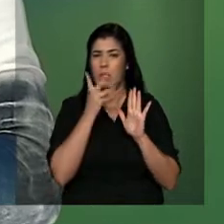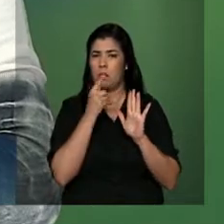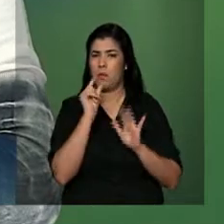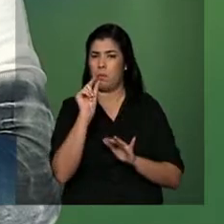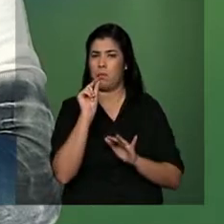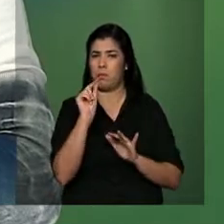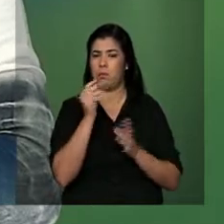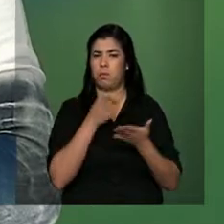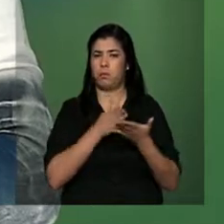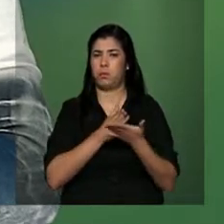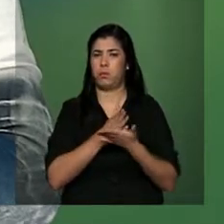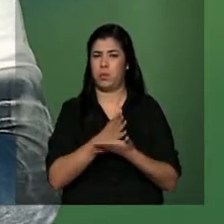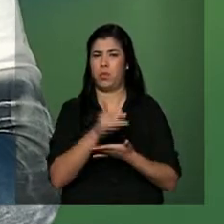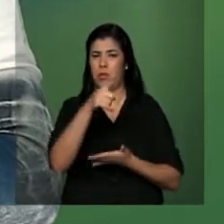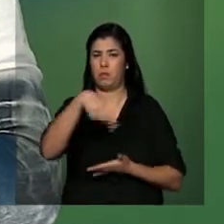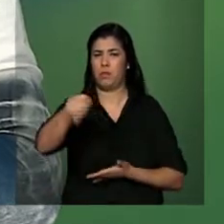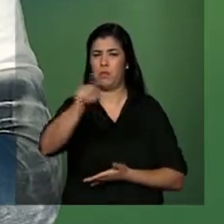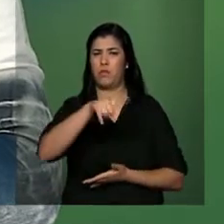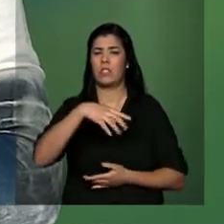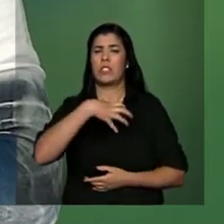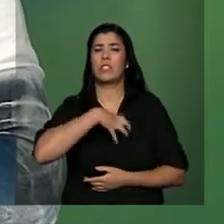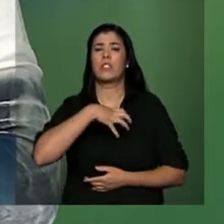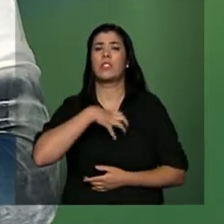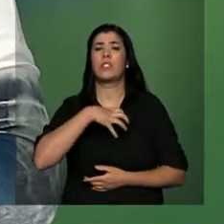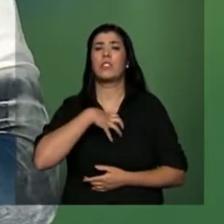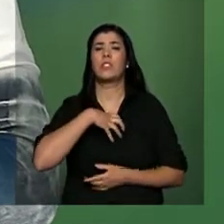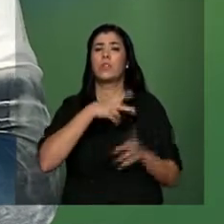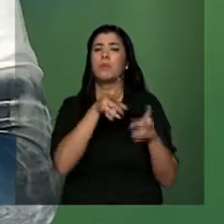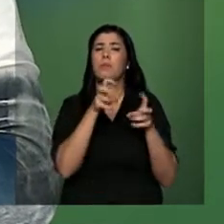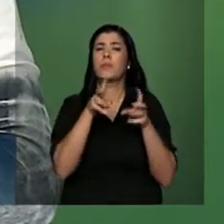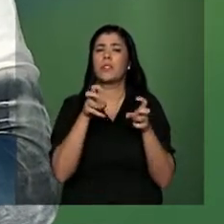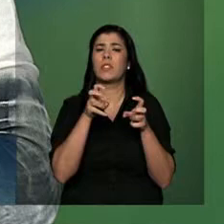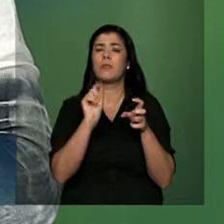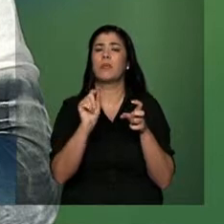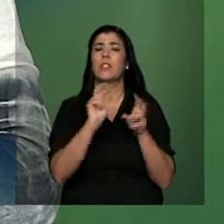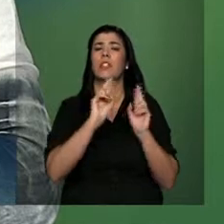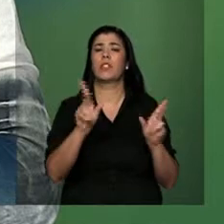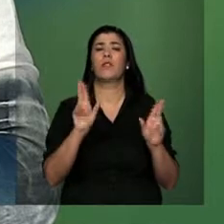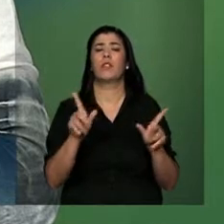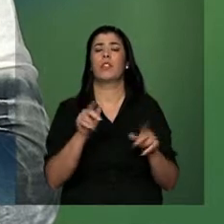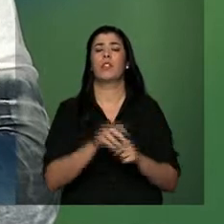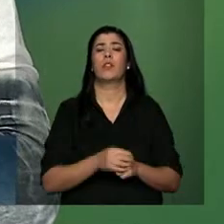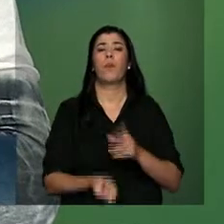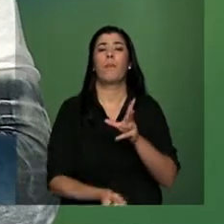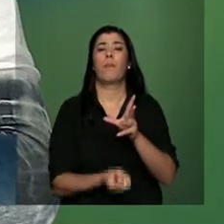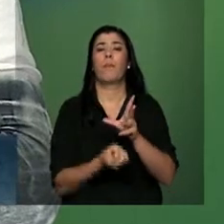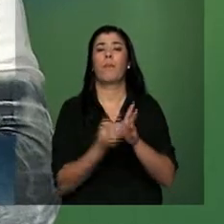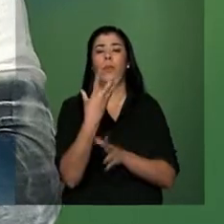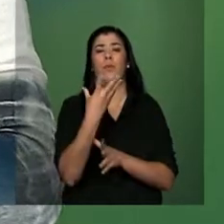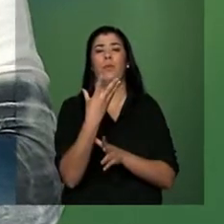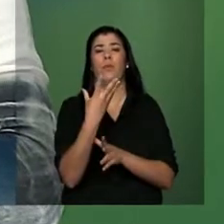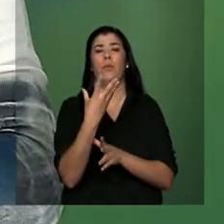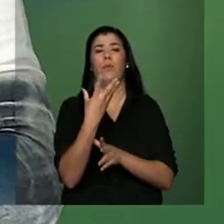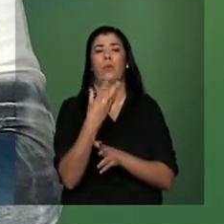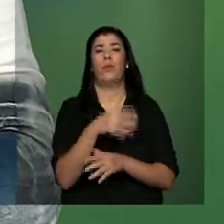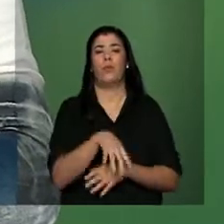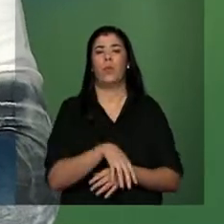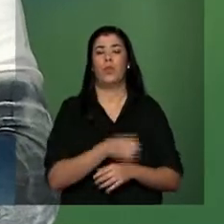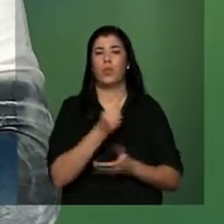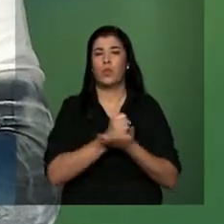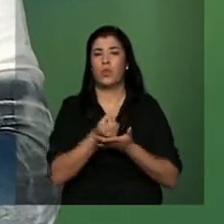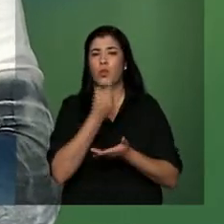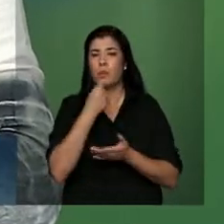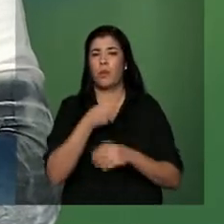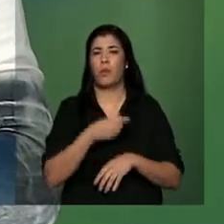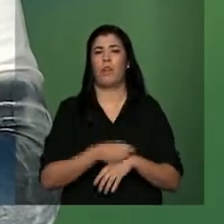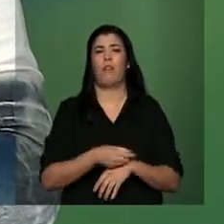pouco o consumidor sentir a diferença é nos veterinários genéricos, porque as empresas têm que pedir registro, têm